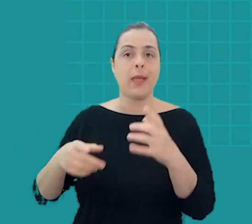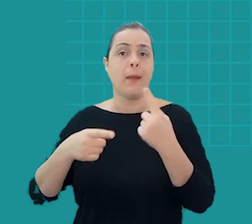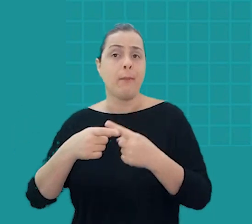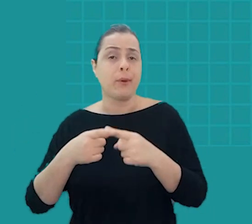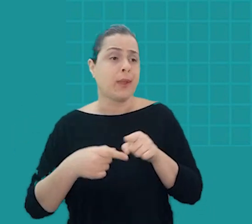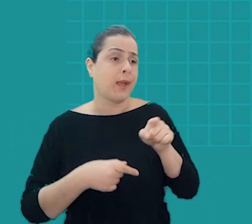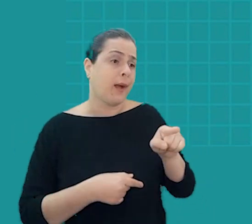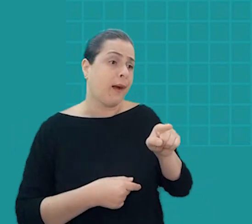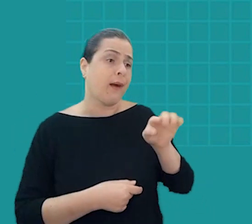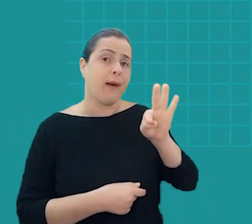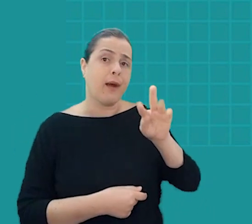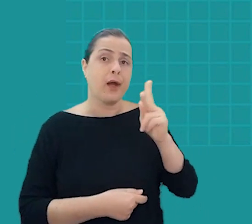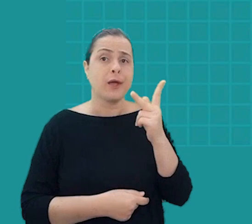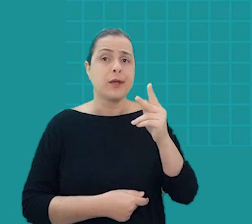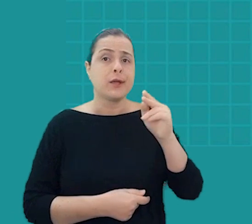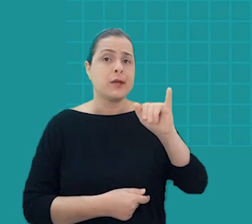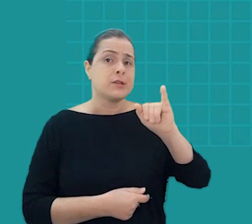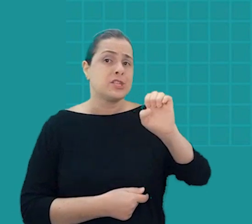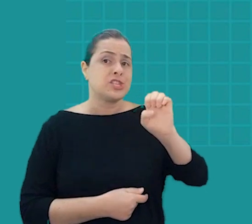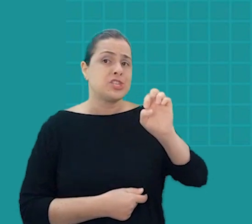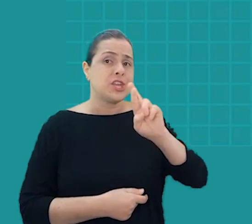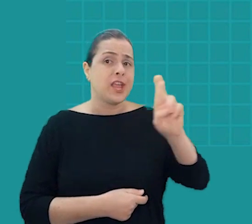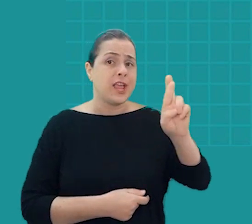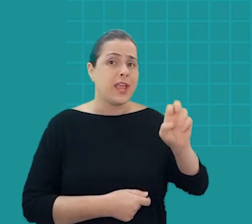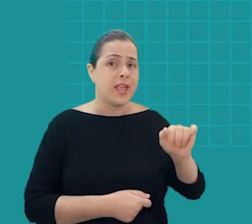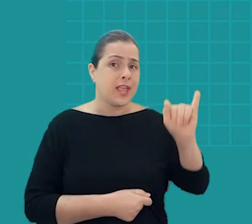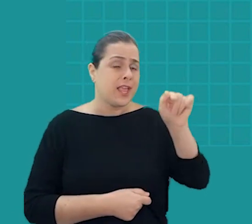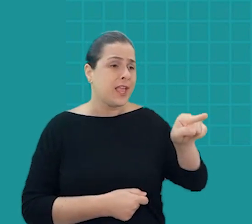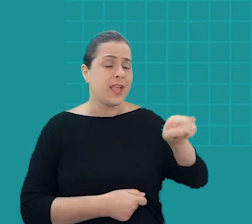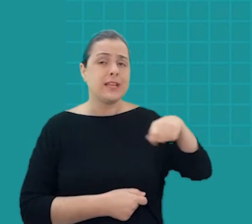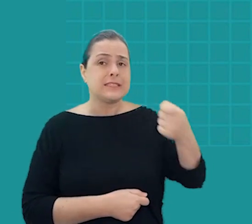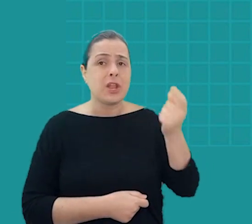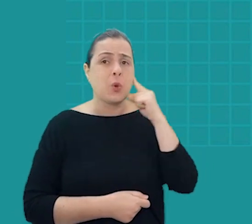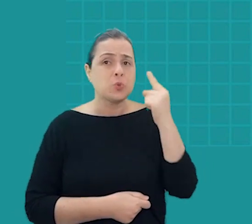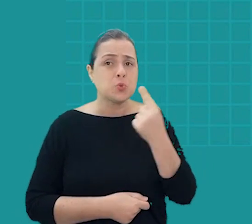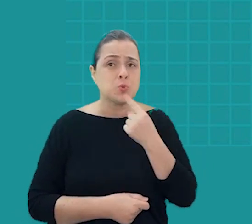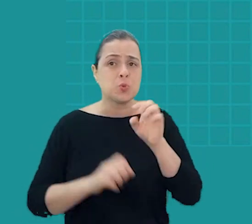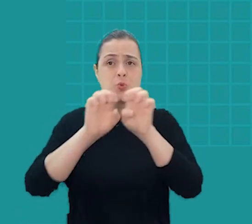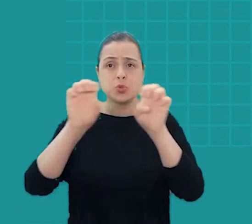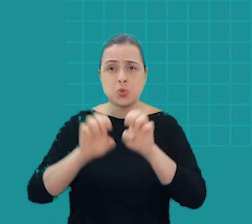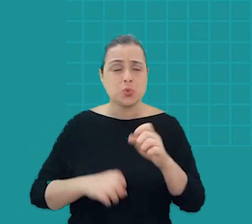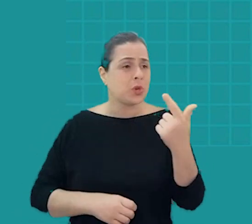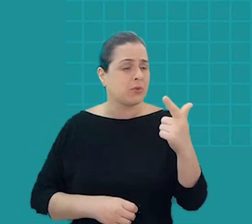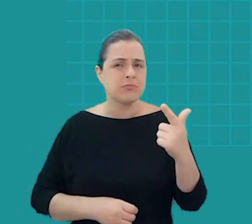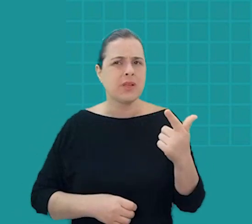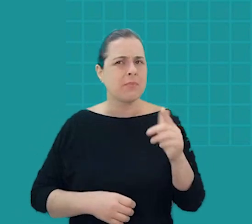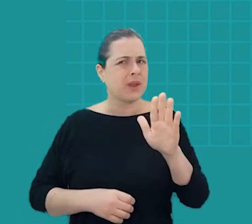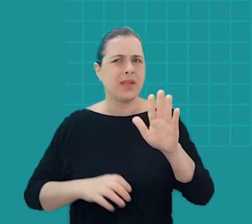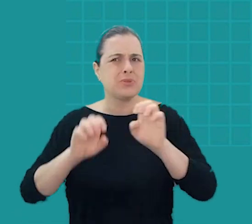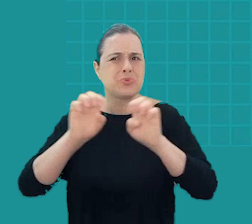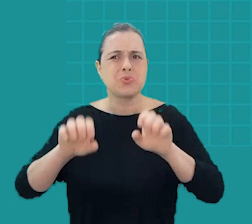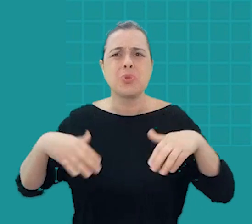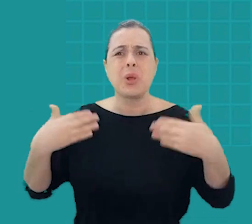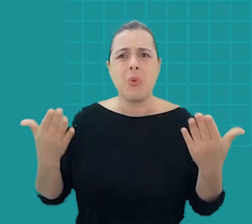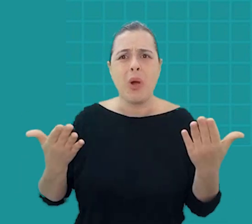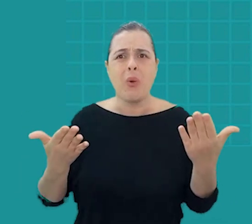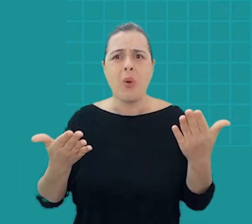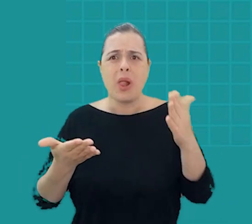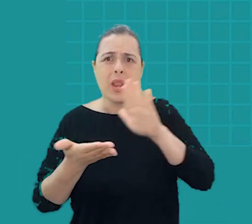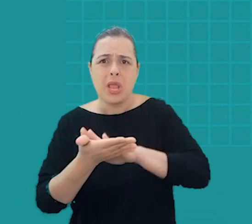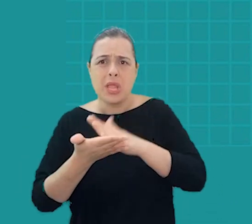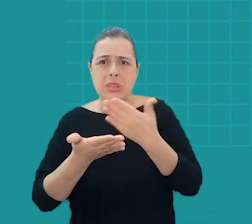tem infraestrutura tal. Opa, peraí, não tem o quê? Intérprete de Libras. Mas eu não sou fluente em